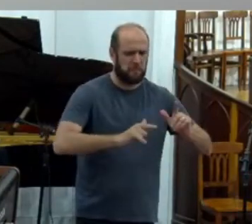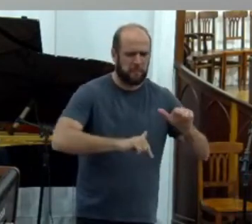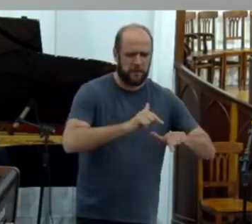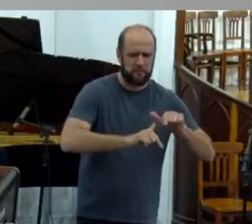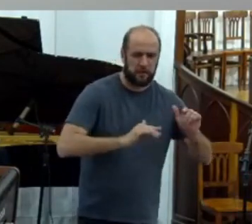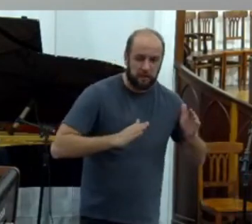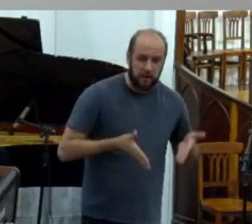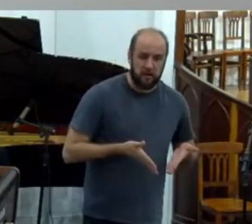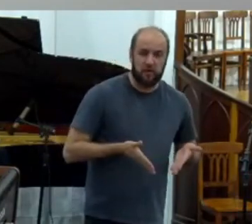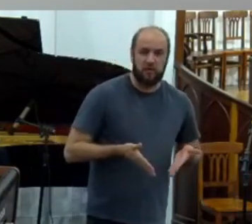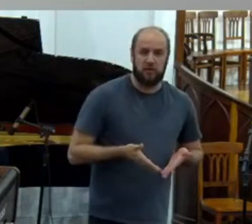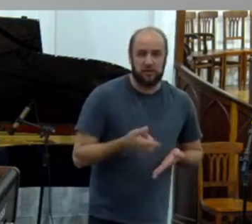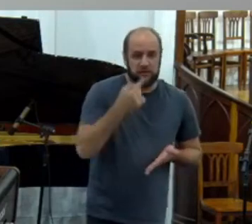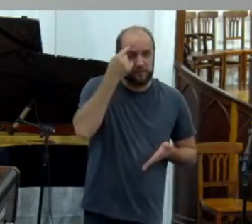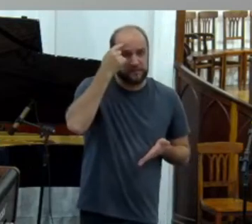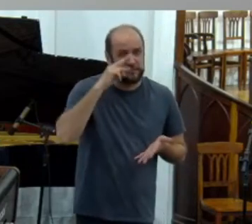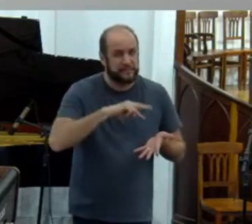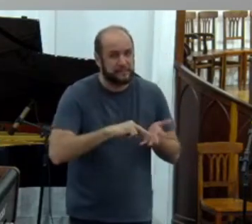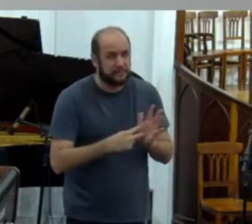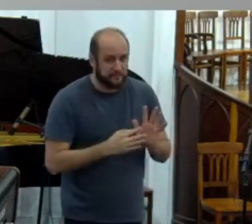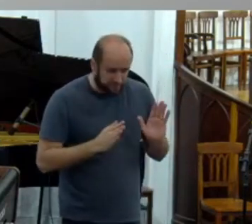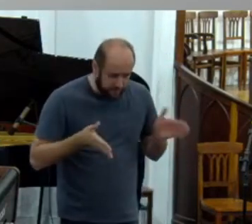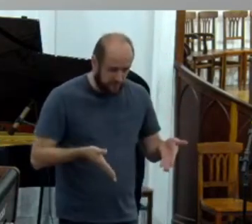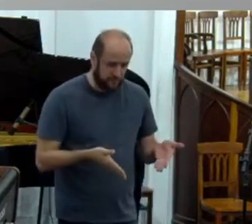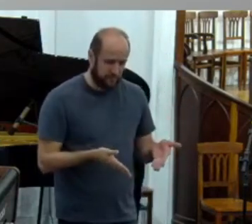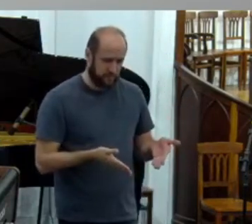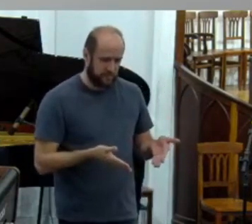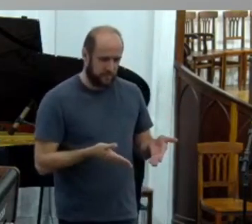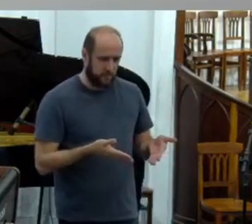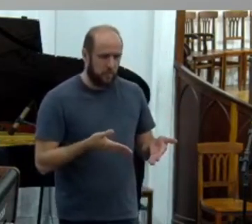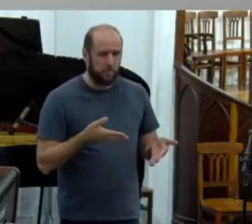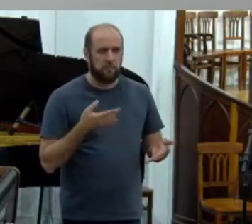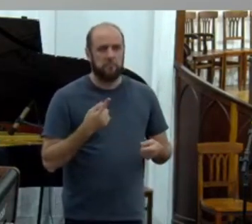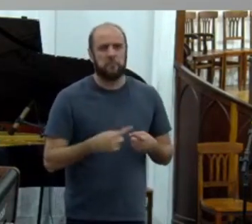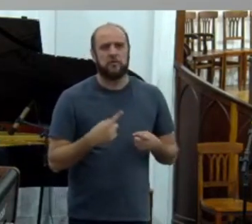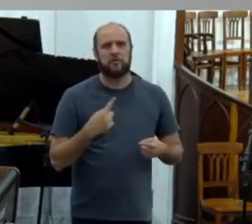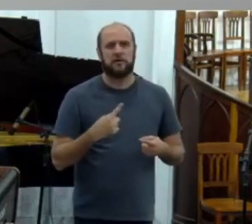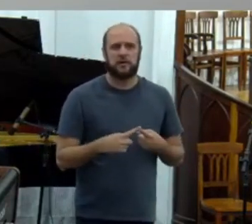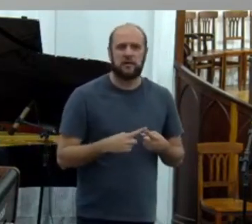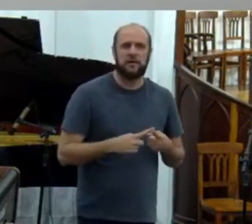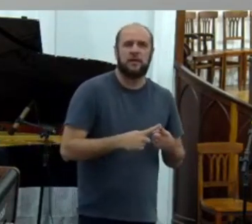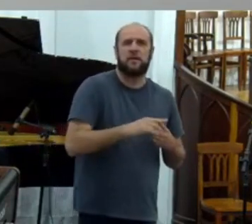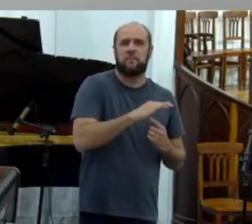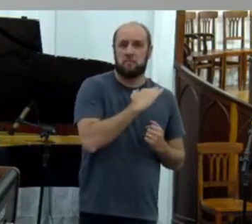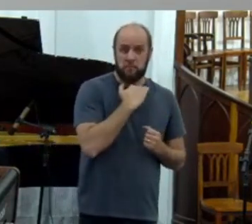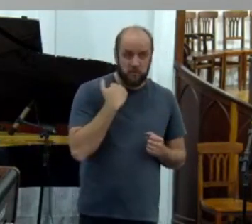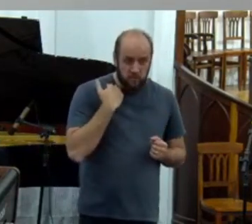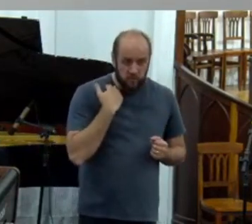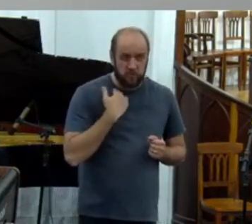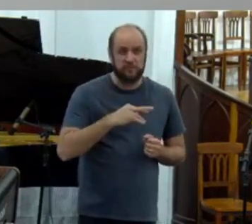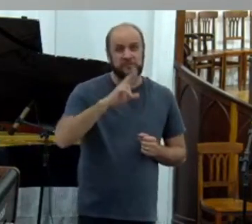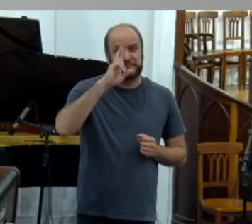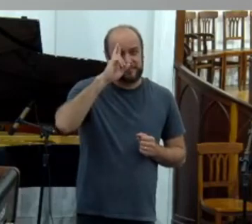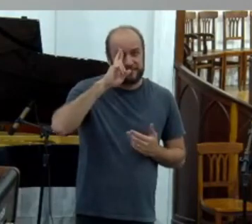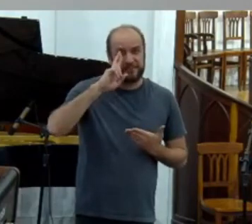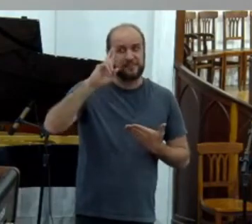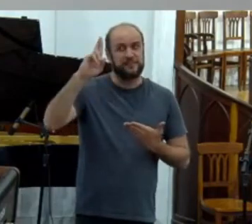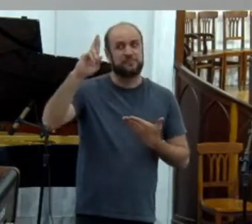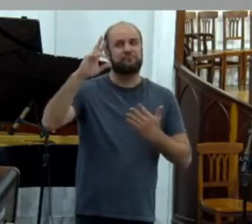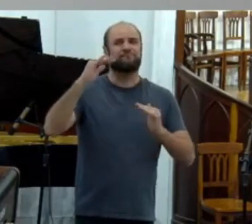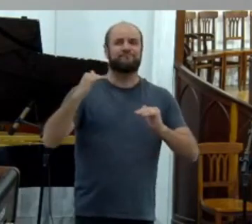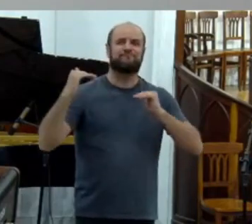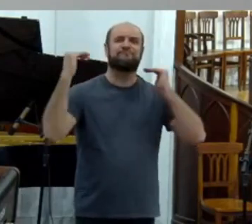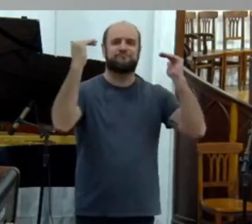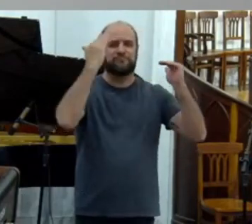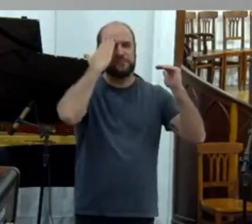agora, enxergar significado agora, porque até mesmo sobre a morte o Senhor é soberano e